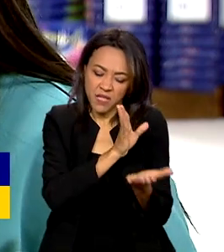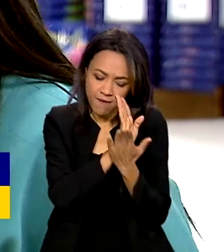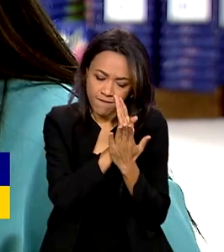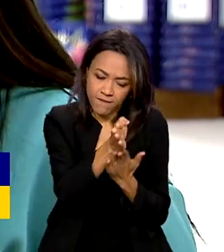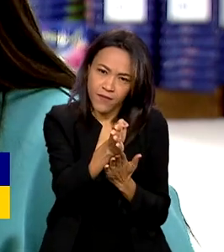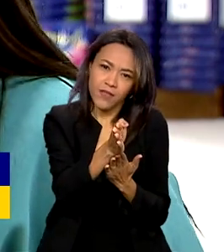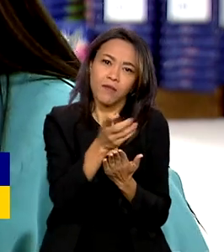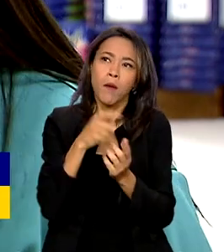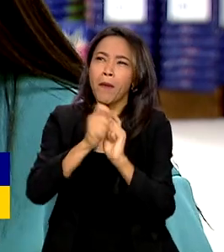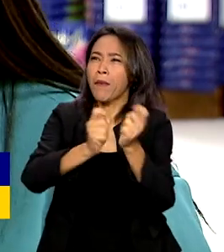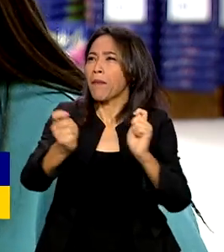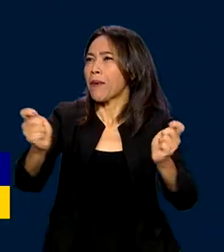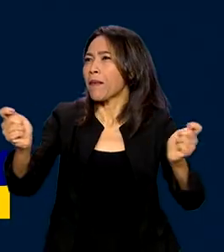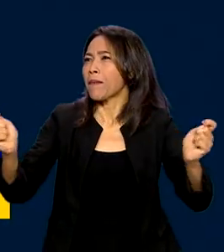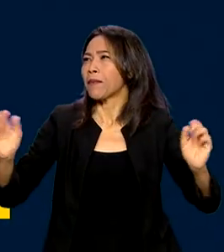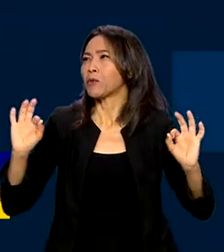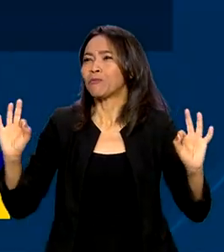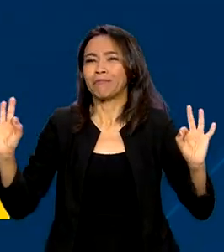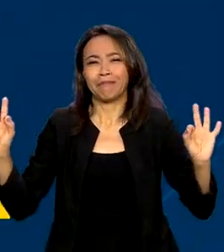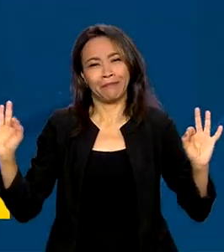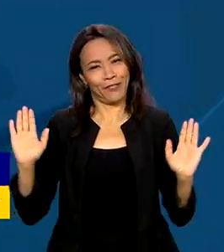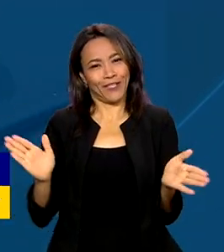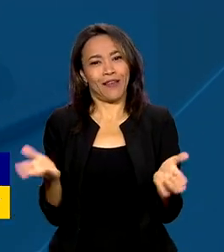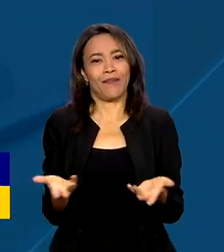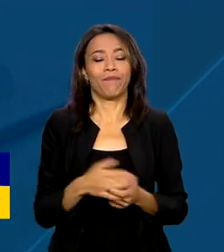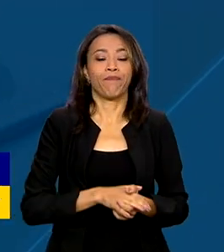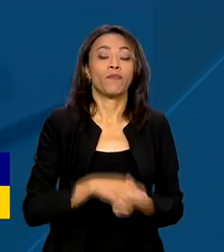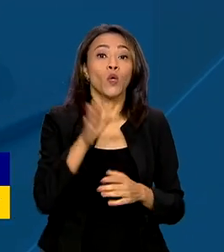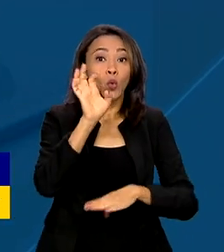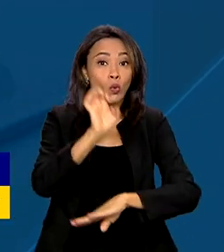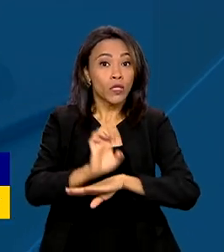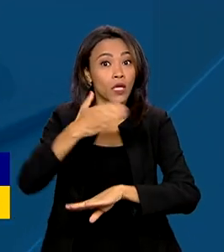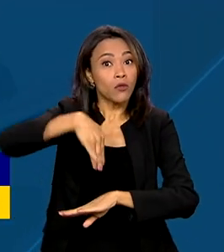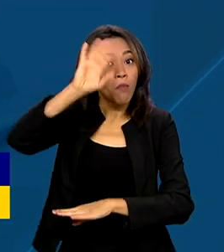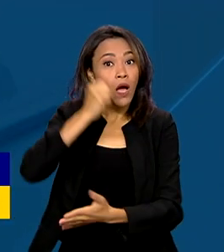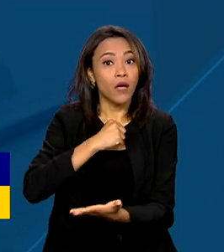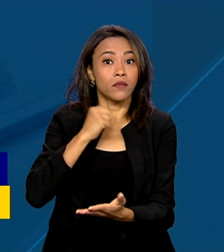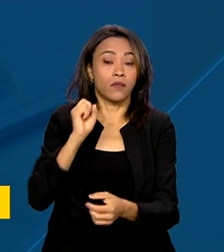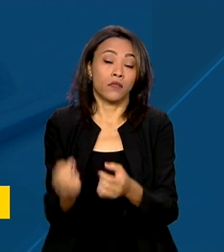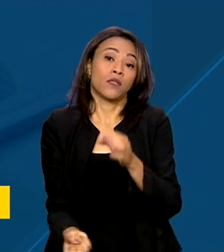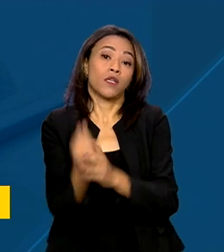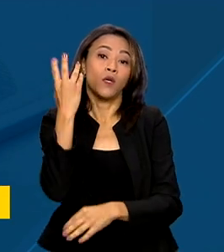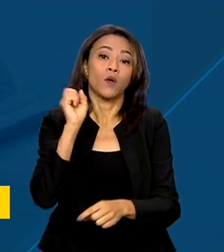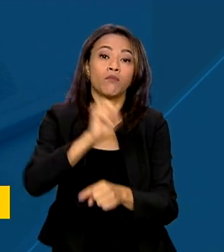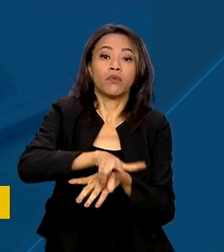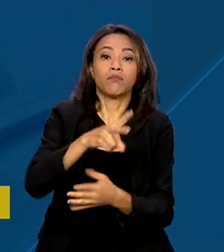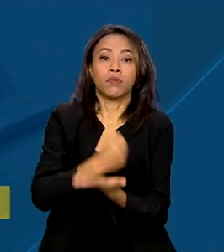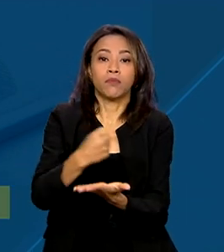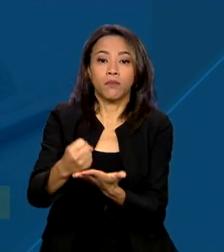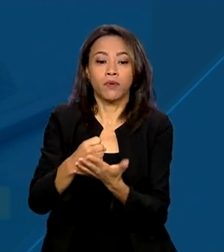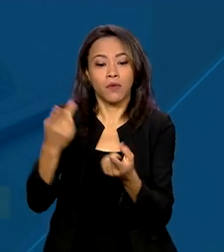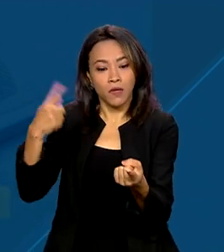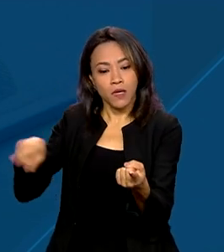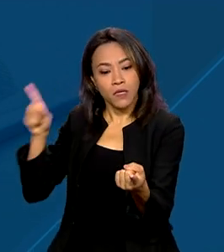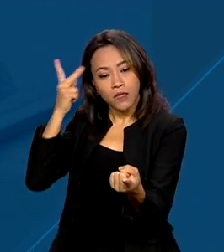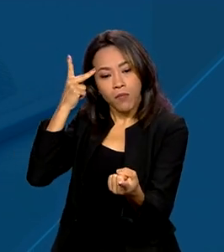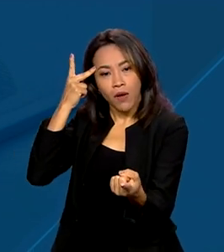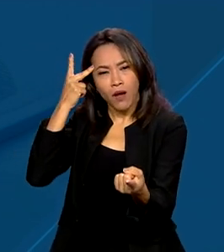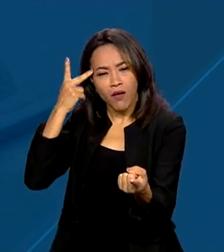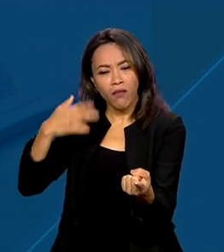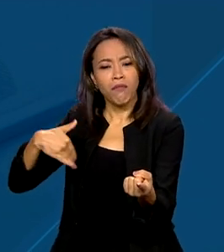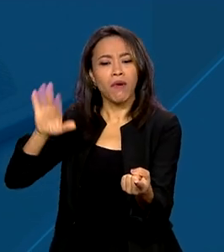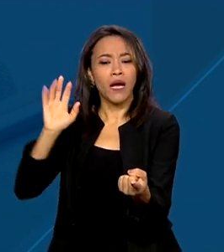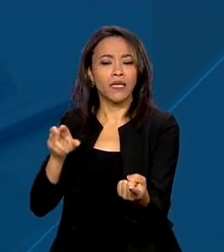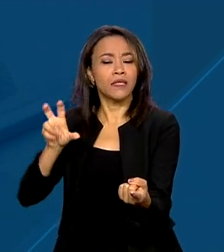o pé firme que agora as contas estão em dia os estados com maior criação de empregos em maio foram São Paulo com